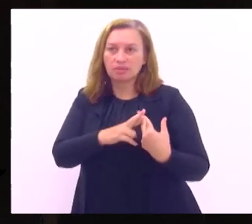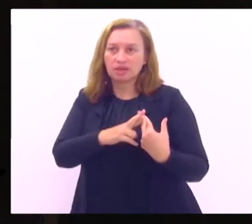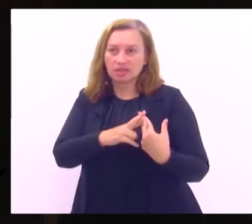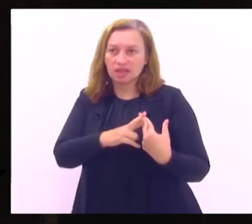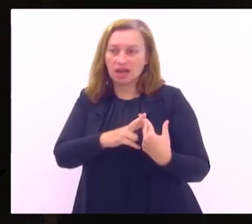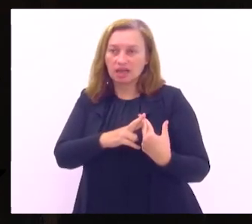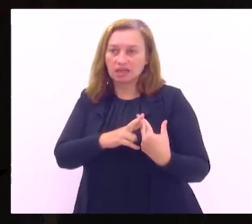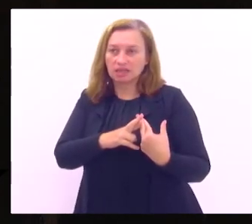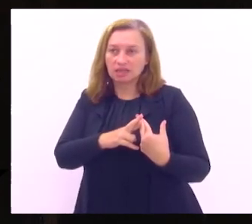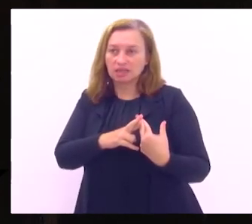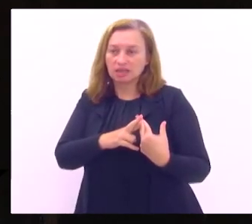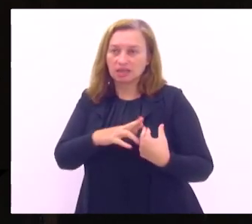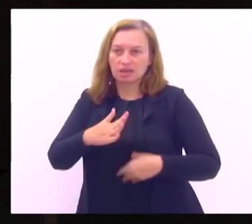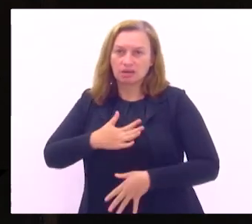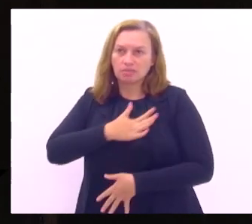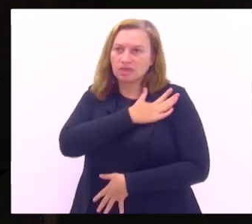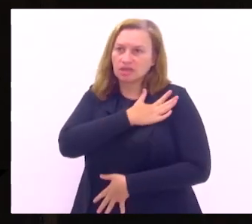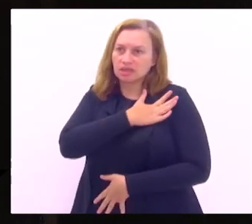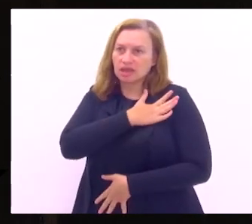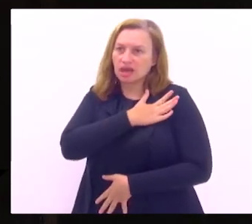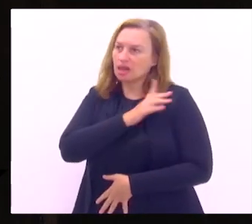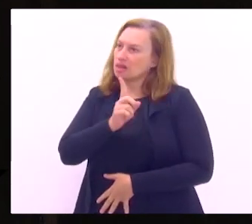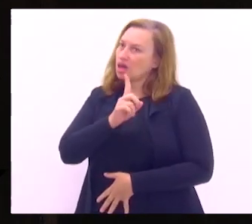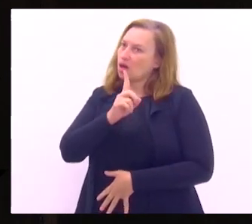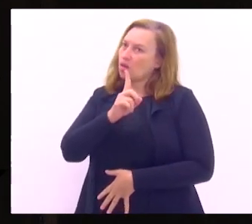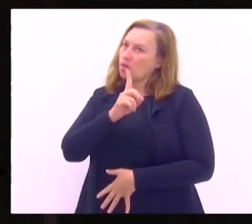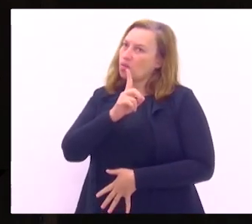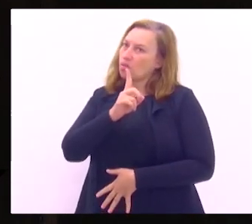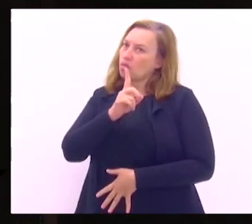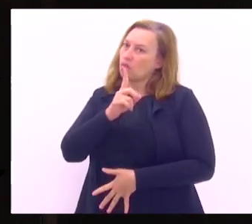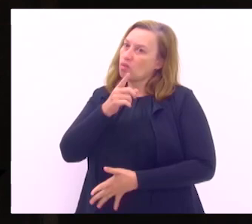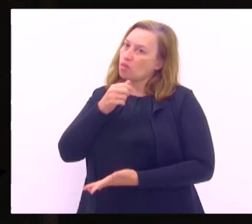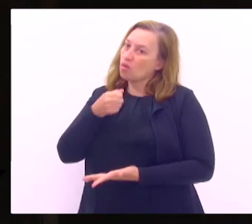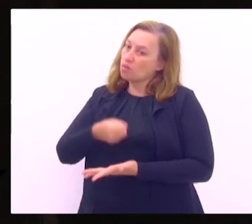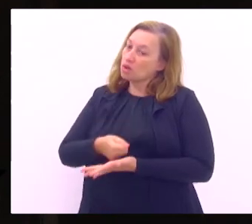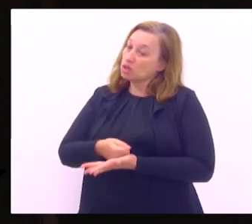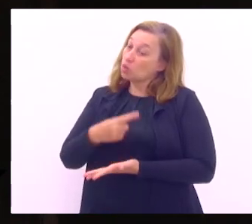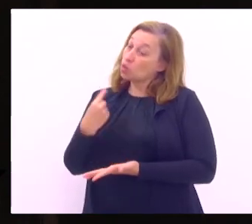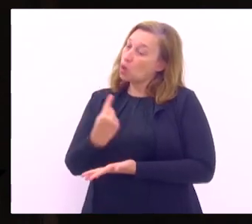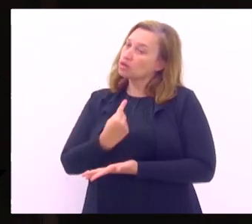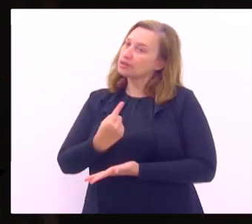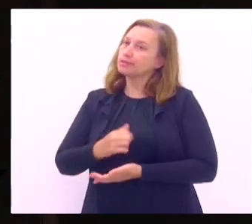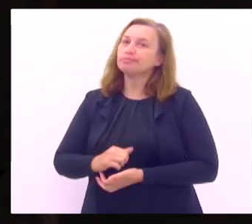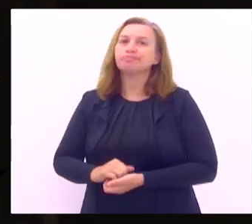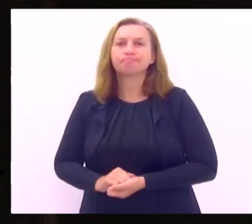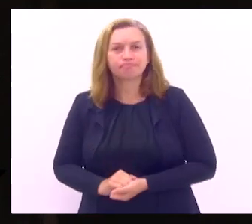uma obrigação que é nossa. É nossa.